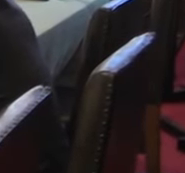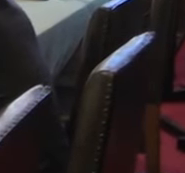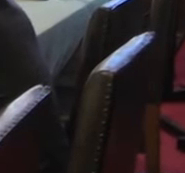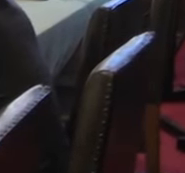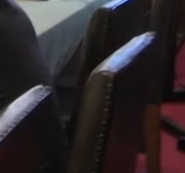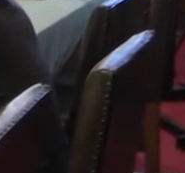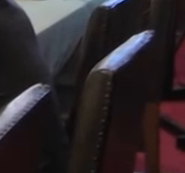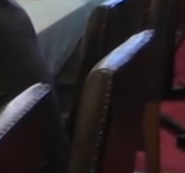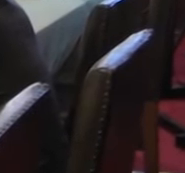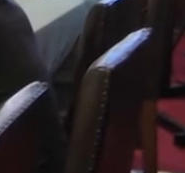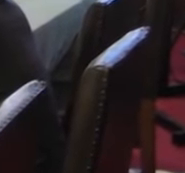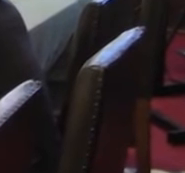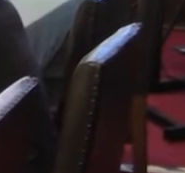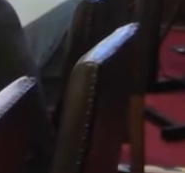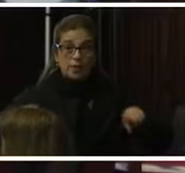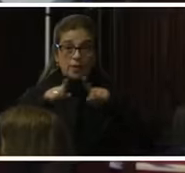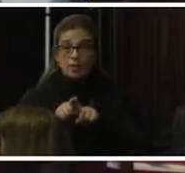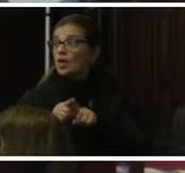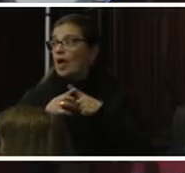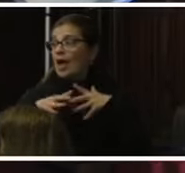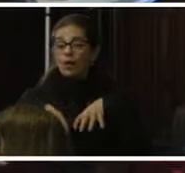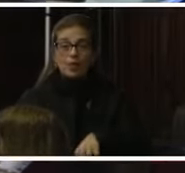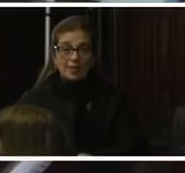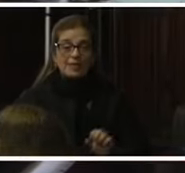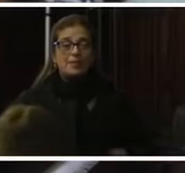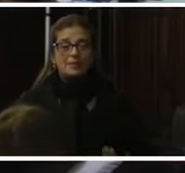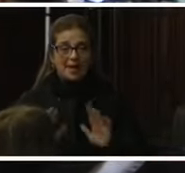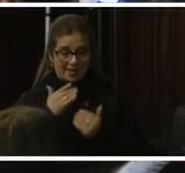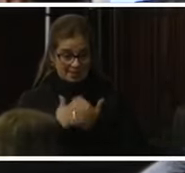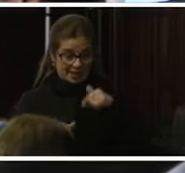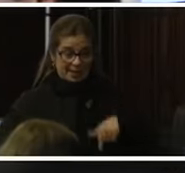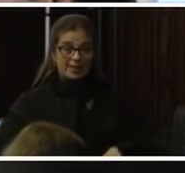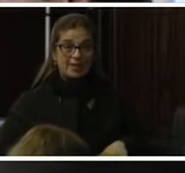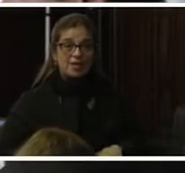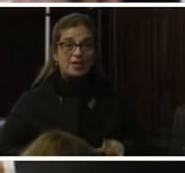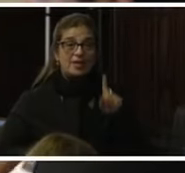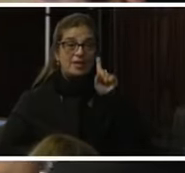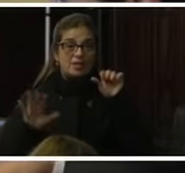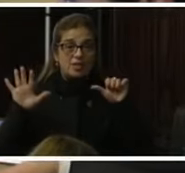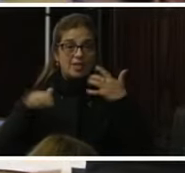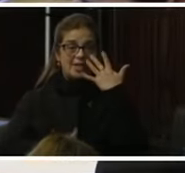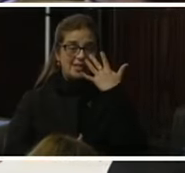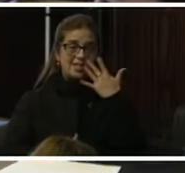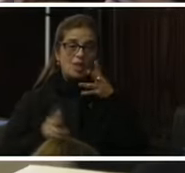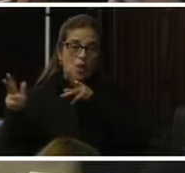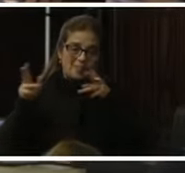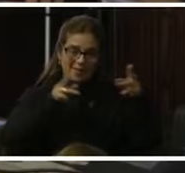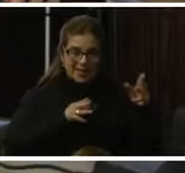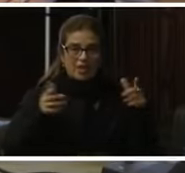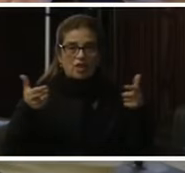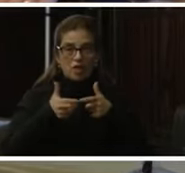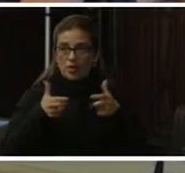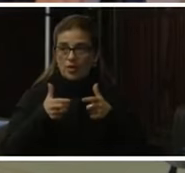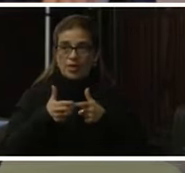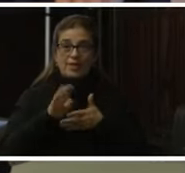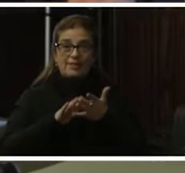continuar com estas audiências programadas para esta manhã em 165 período de sessões e ao